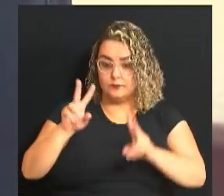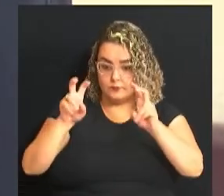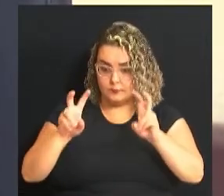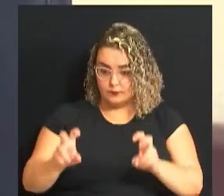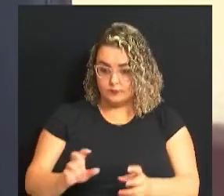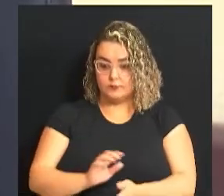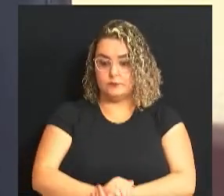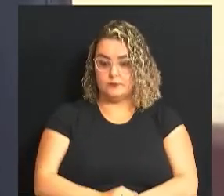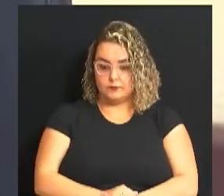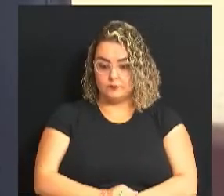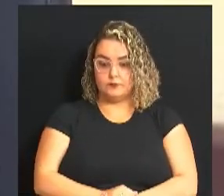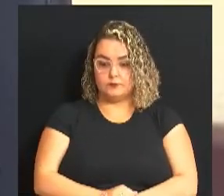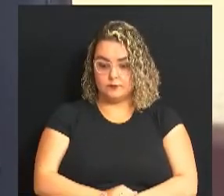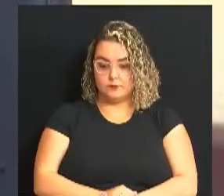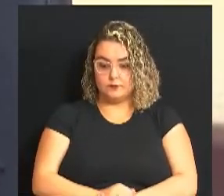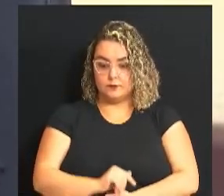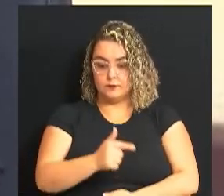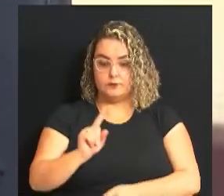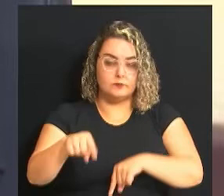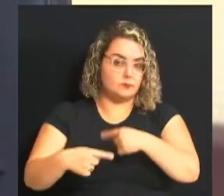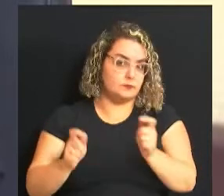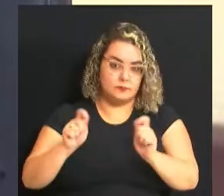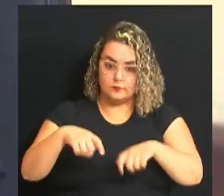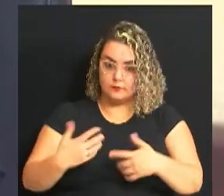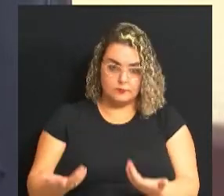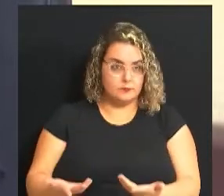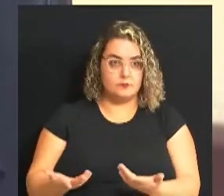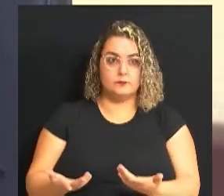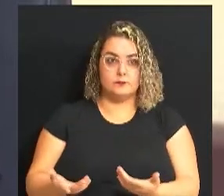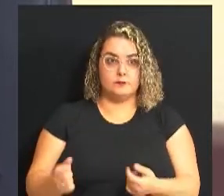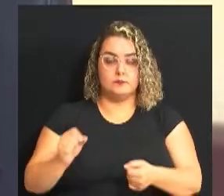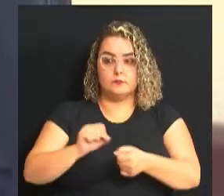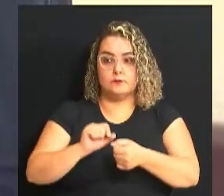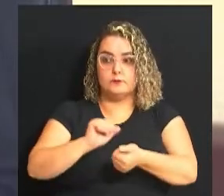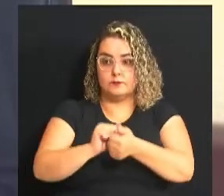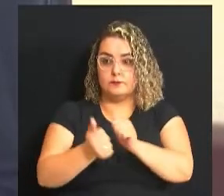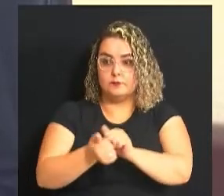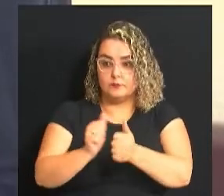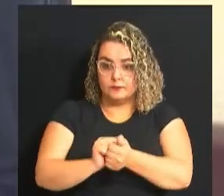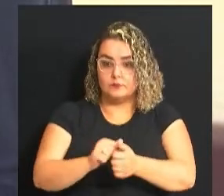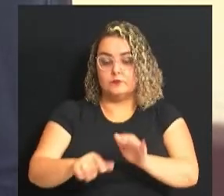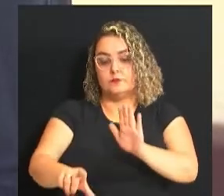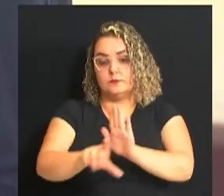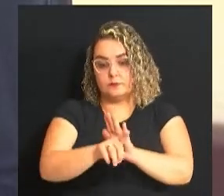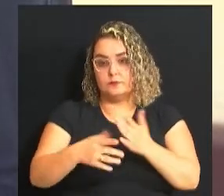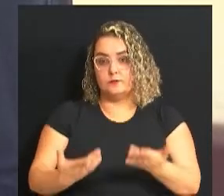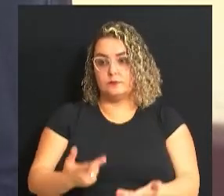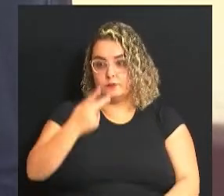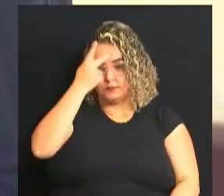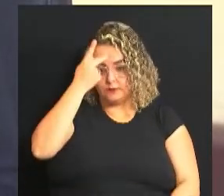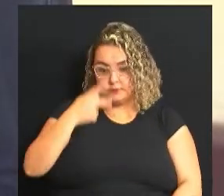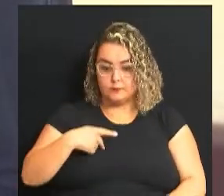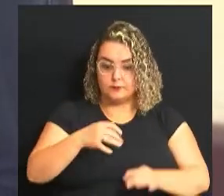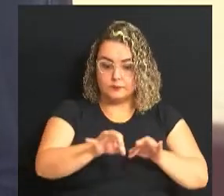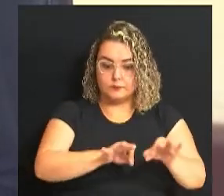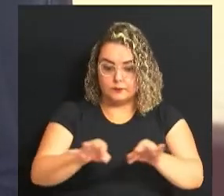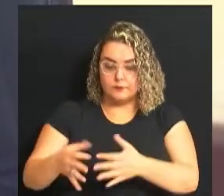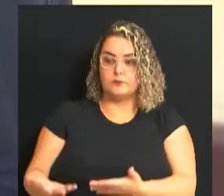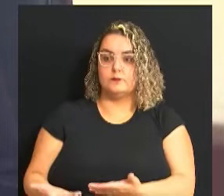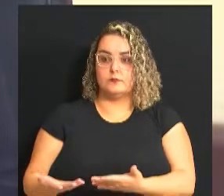nenhuma outra possibilidade de se fazer algum ajuste na legislação ou na própria organização de